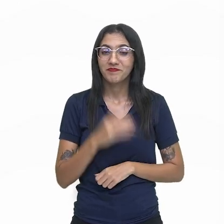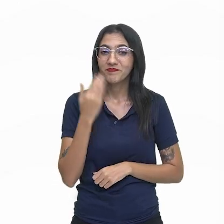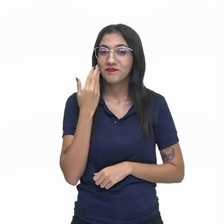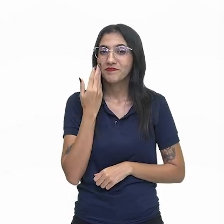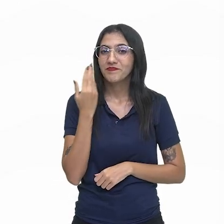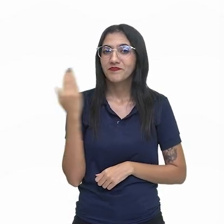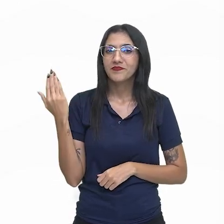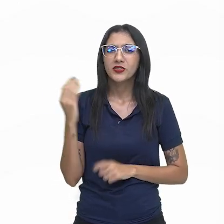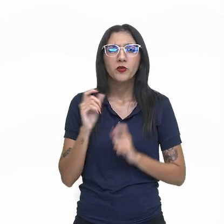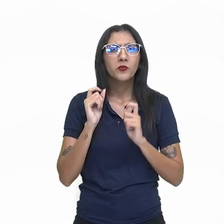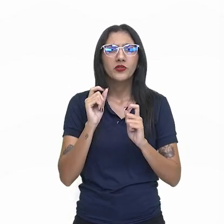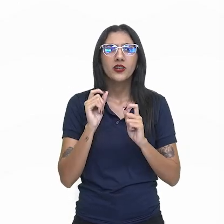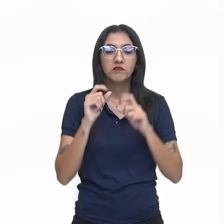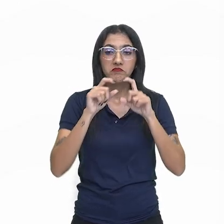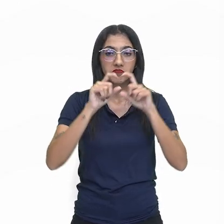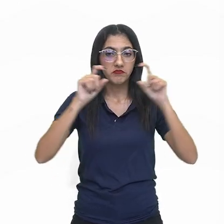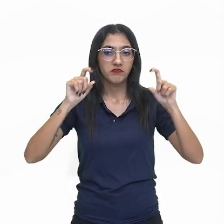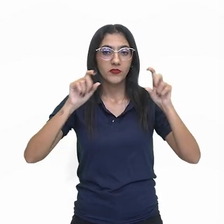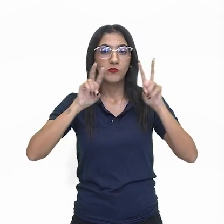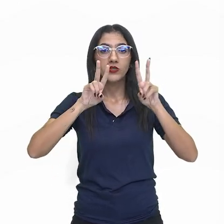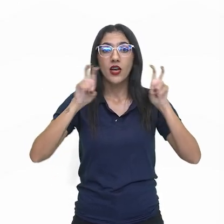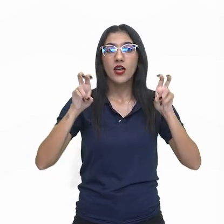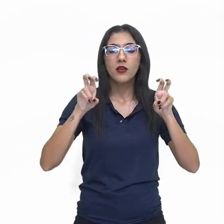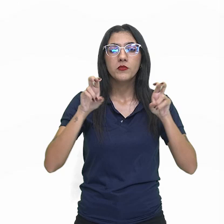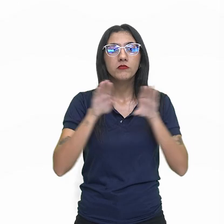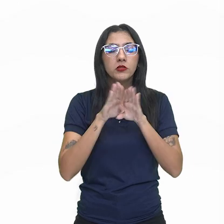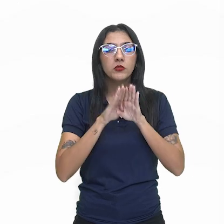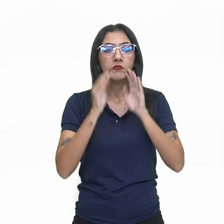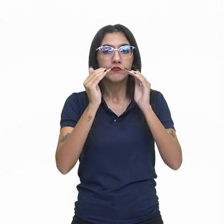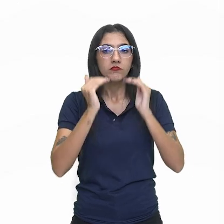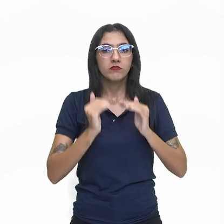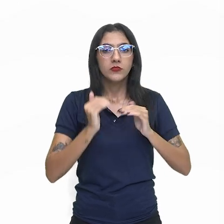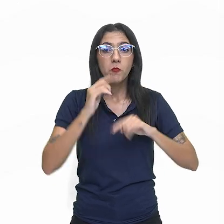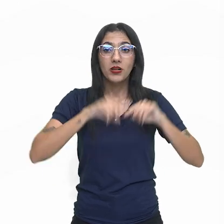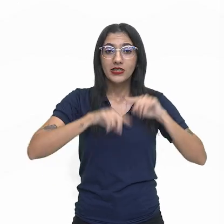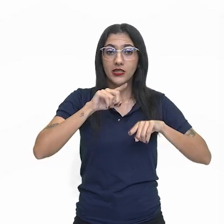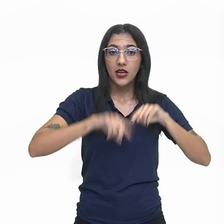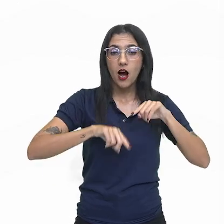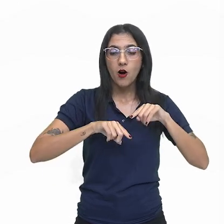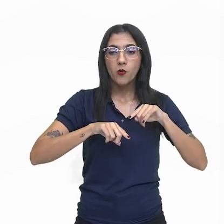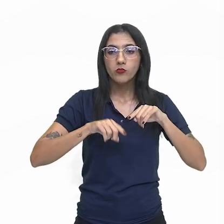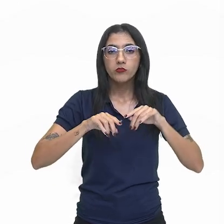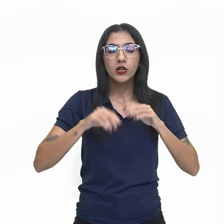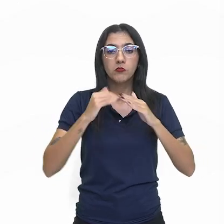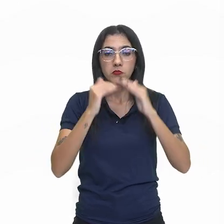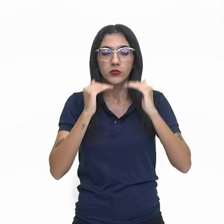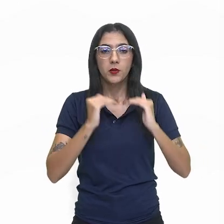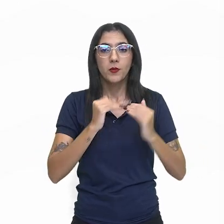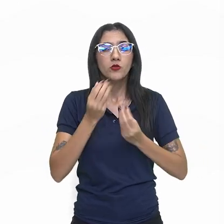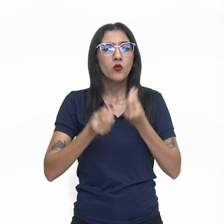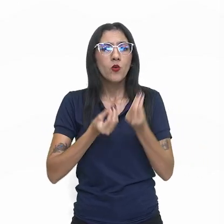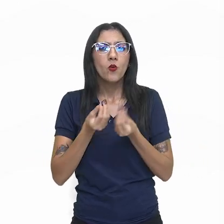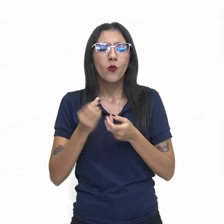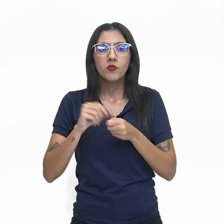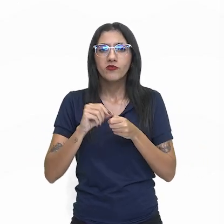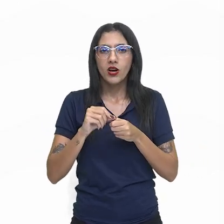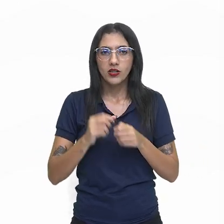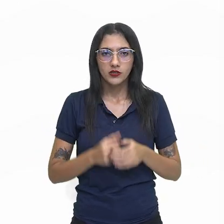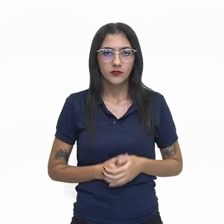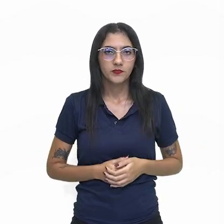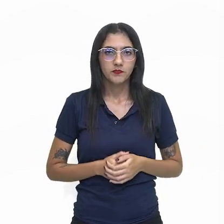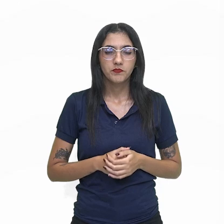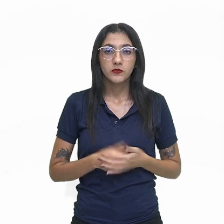exemplo, que é que vem o título, ingredientes e modo de fazer. Então, por esses